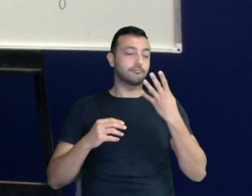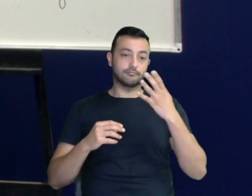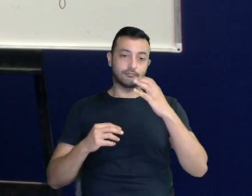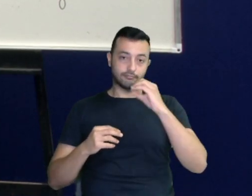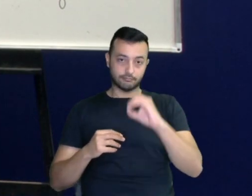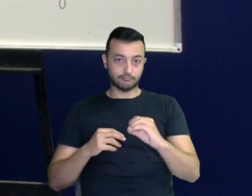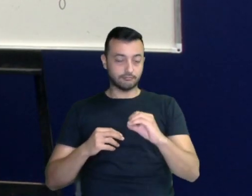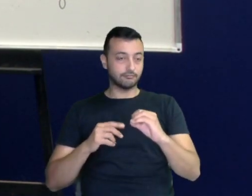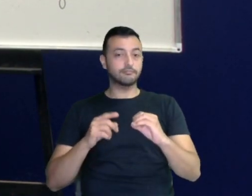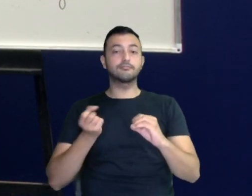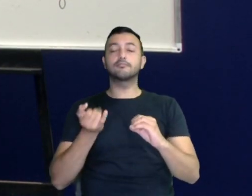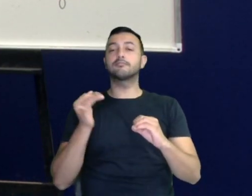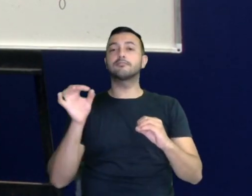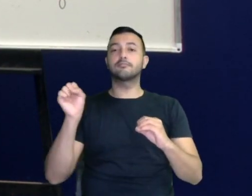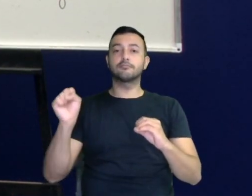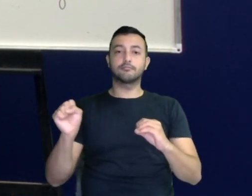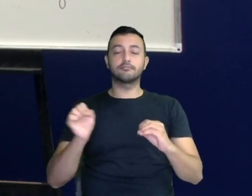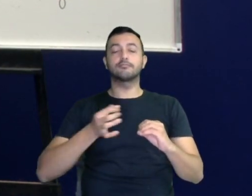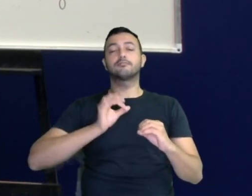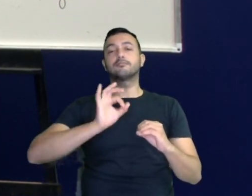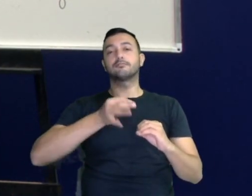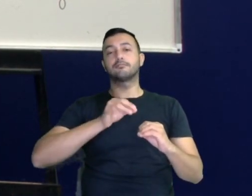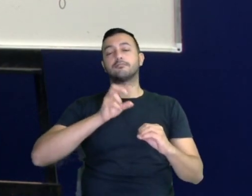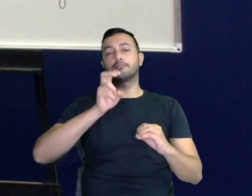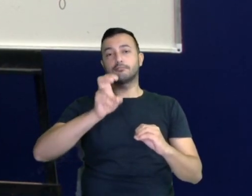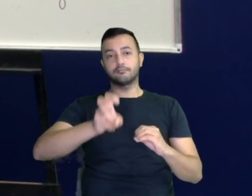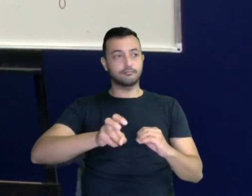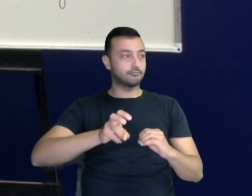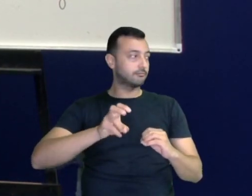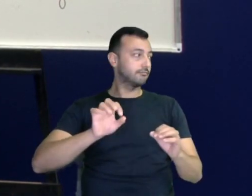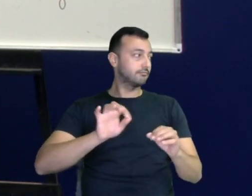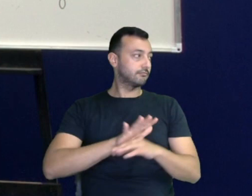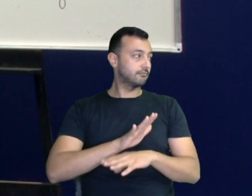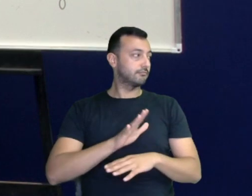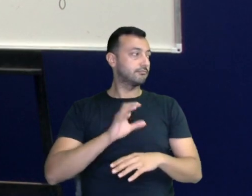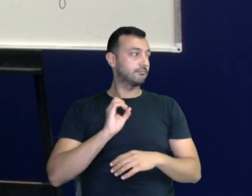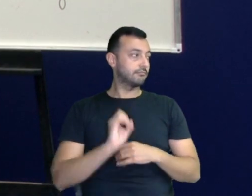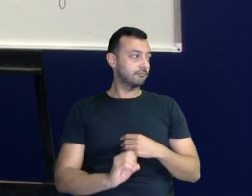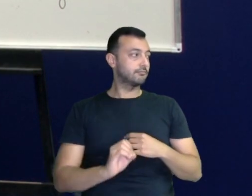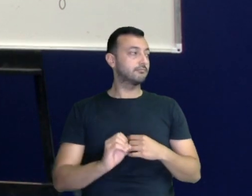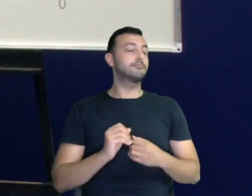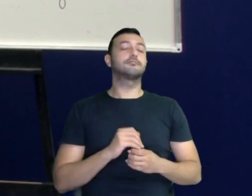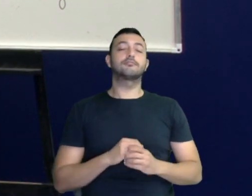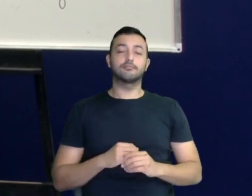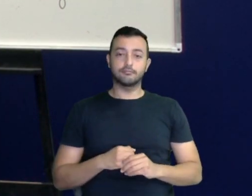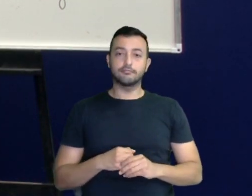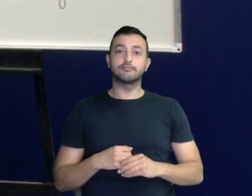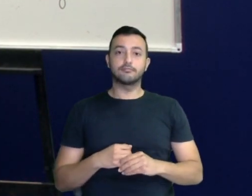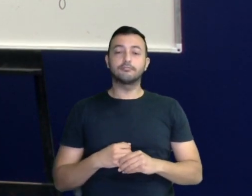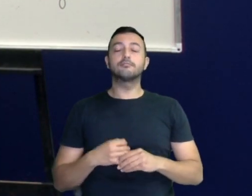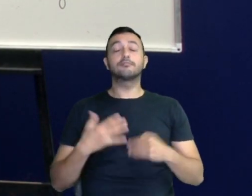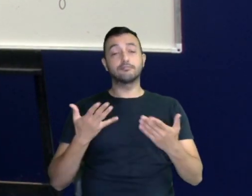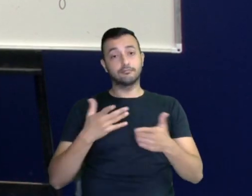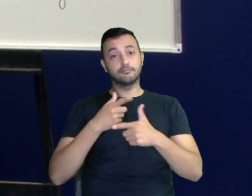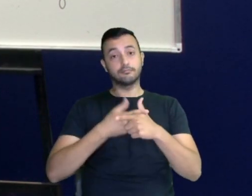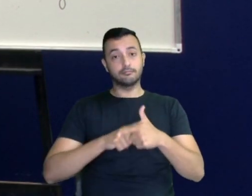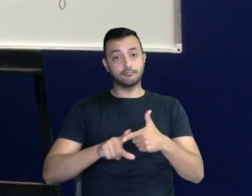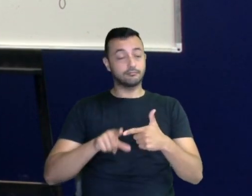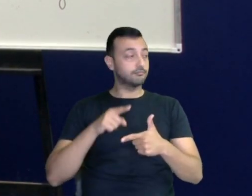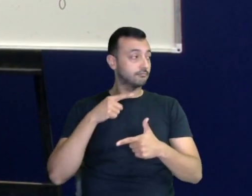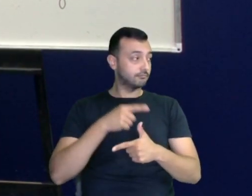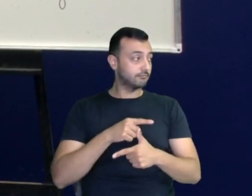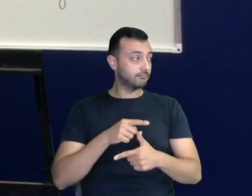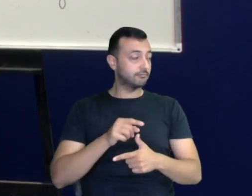cabe quantas vezes de 8? Exatamente 5. E aí, acabou, o resto zero, tá bom? Então, esta divisão aqui,